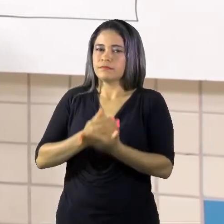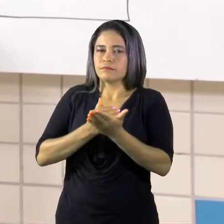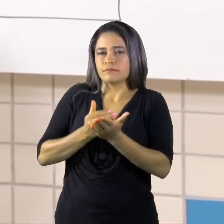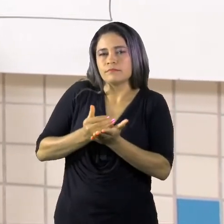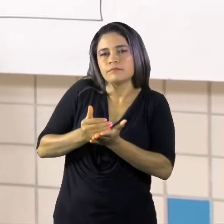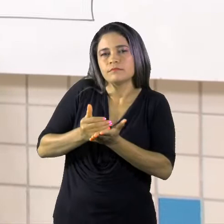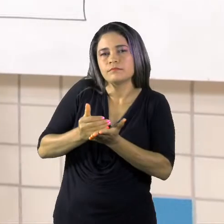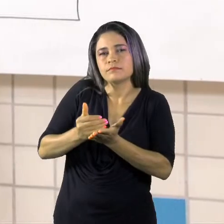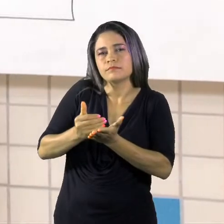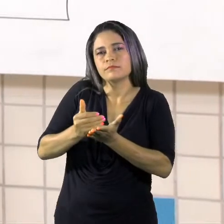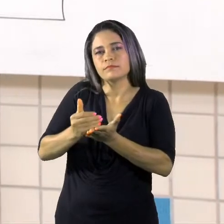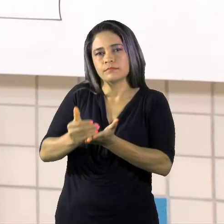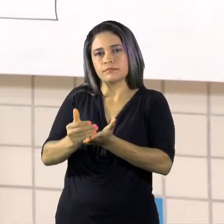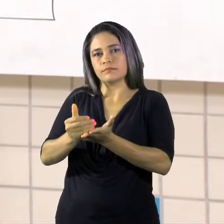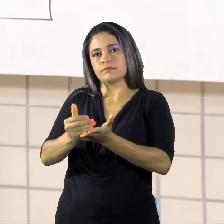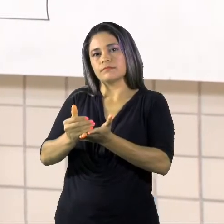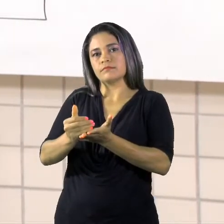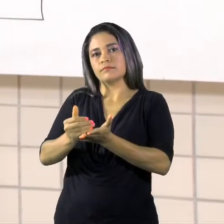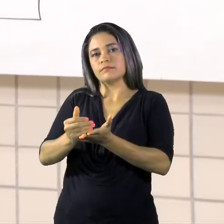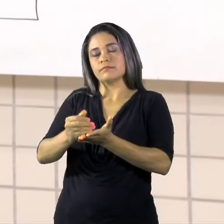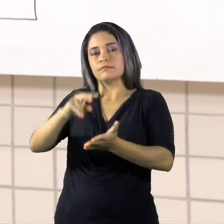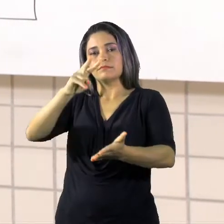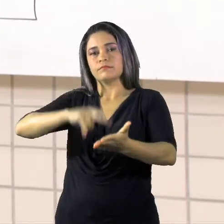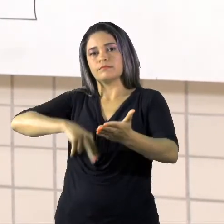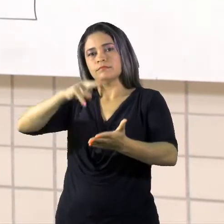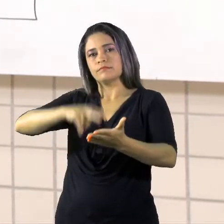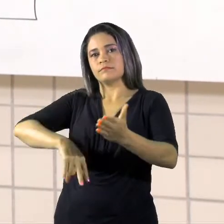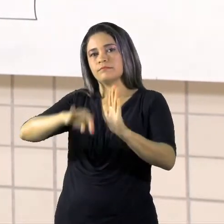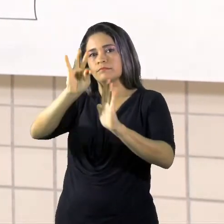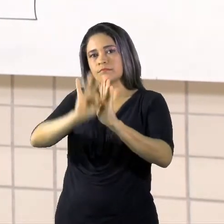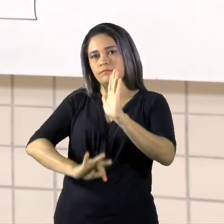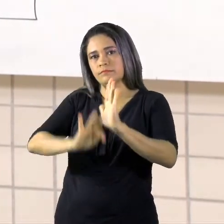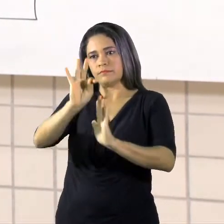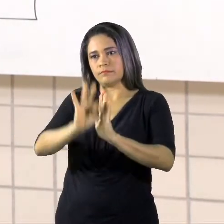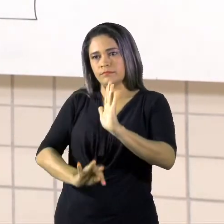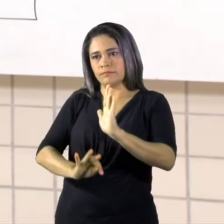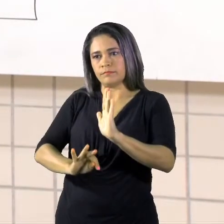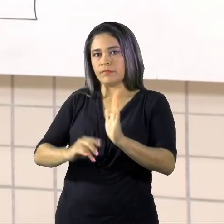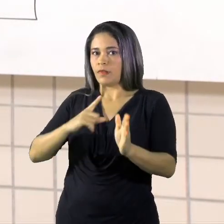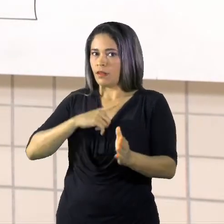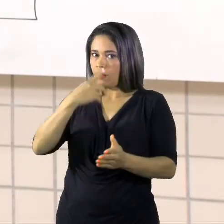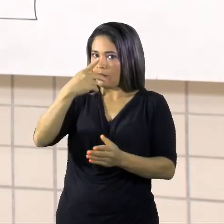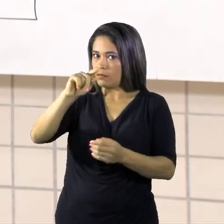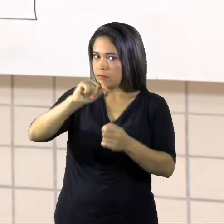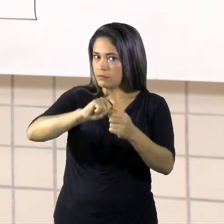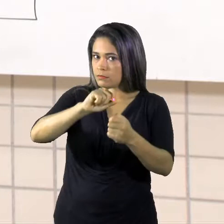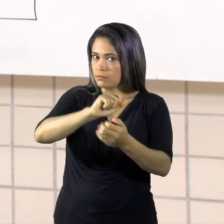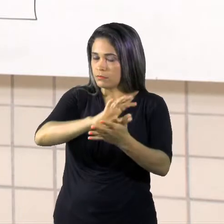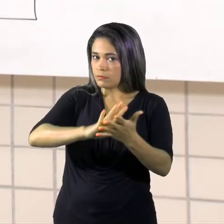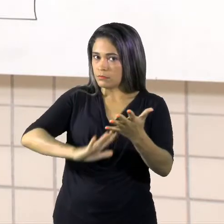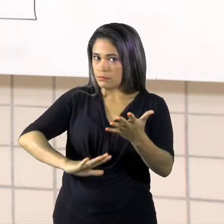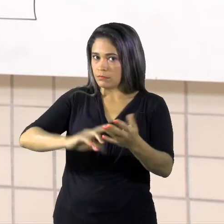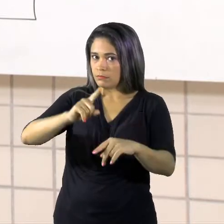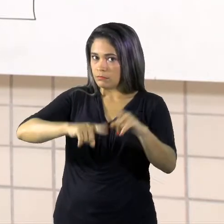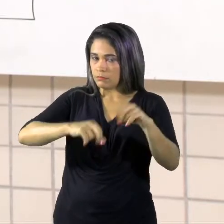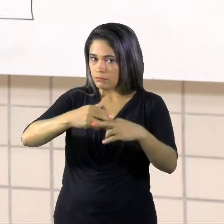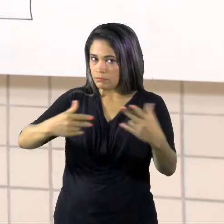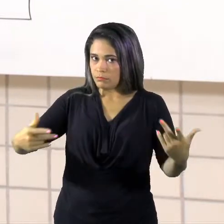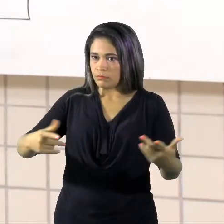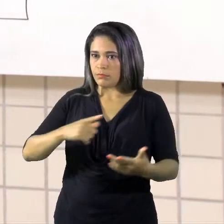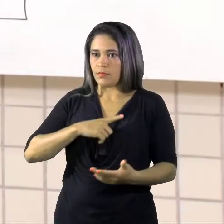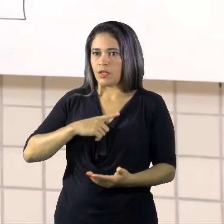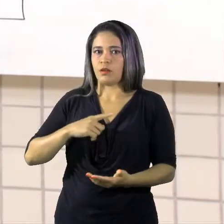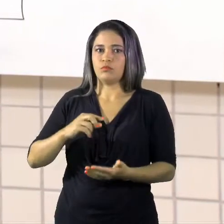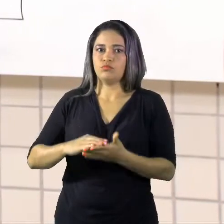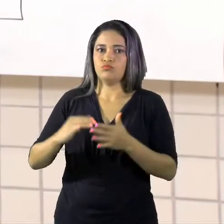Iniciaremos fazendo a leitura do texto, dos textos que estão no material de vocês. Temos uma